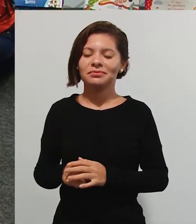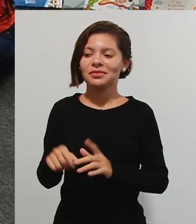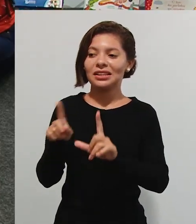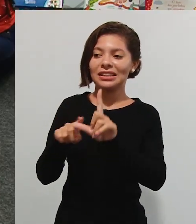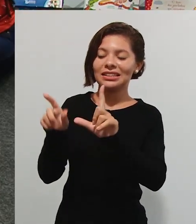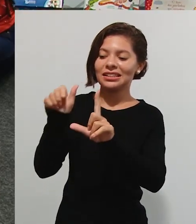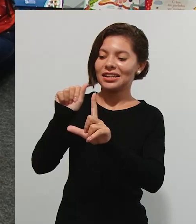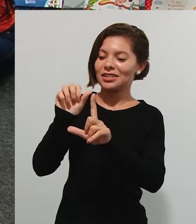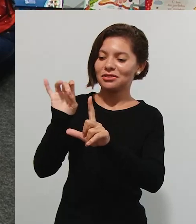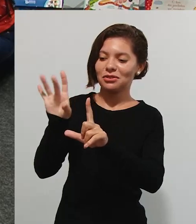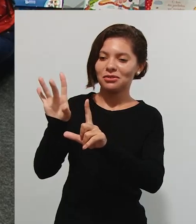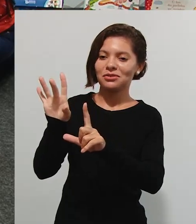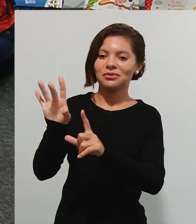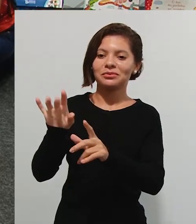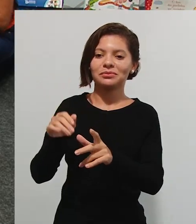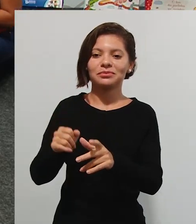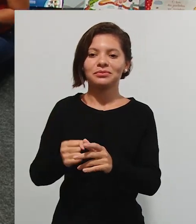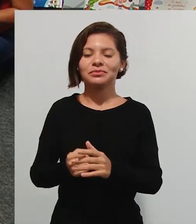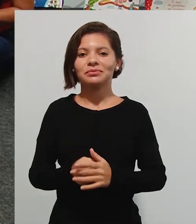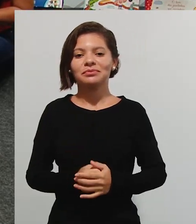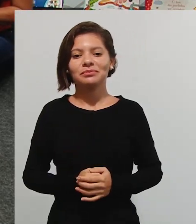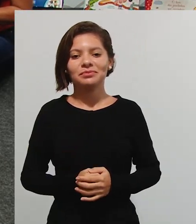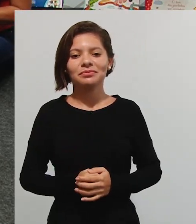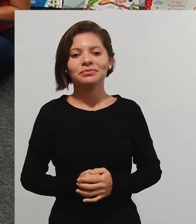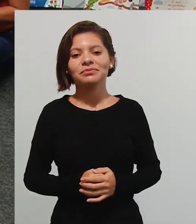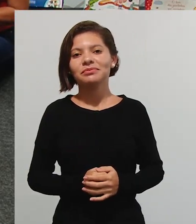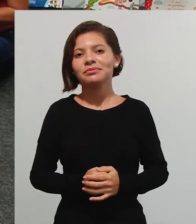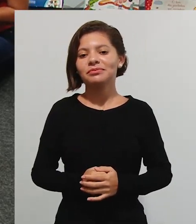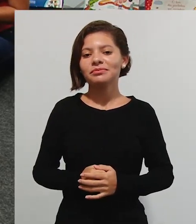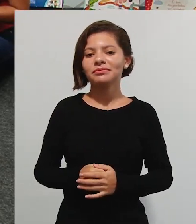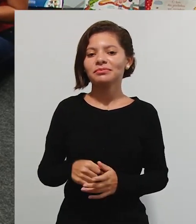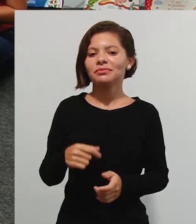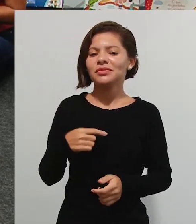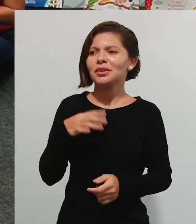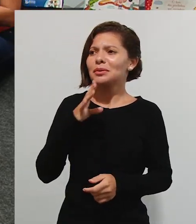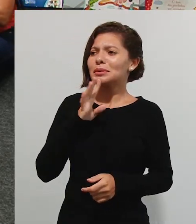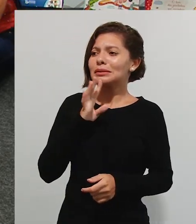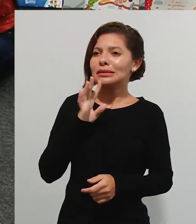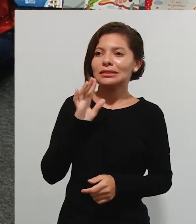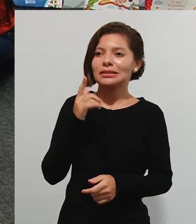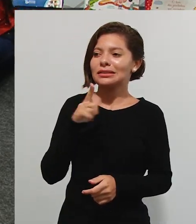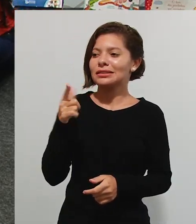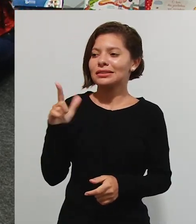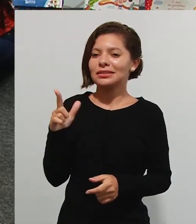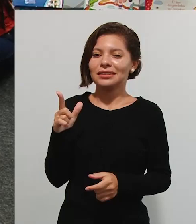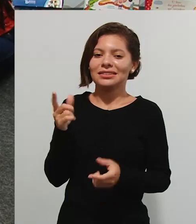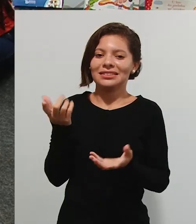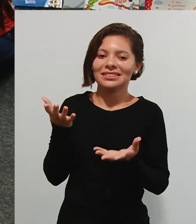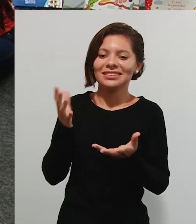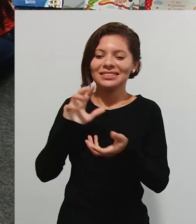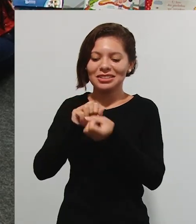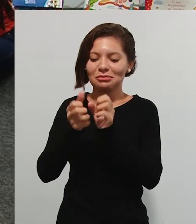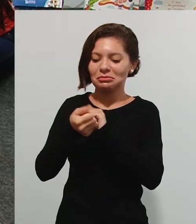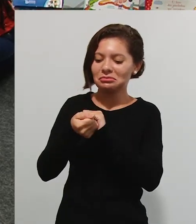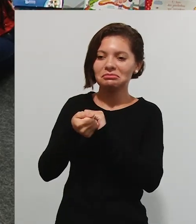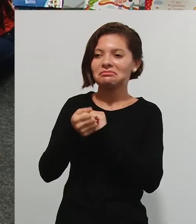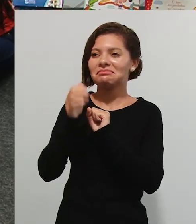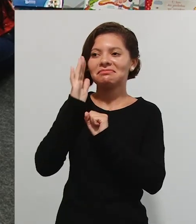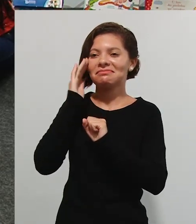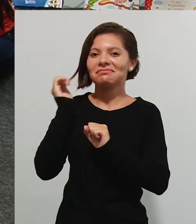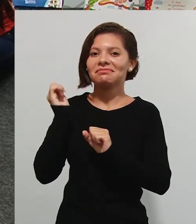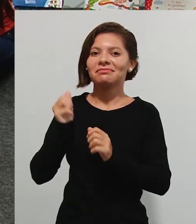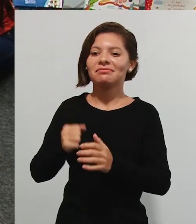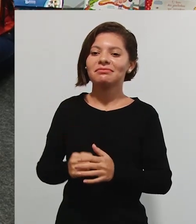meu ar. Não vai fazer o lobo. Não vou fazer. Eu acho que eu não tenho conhecimentos meteorológicos para fazer o lobo, não.